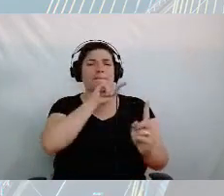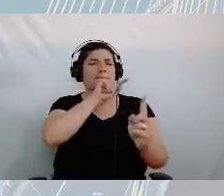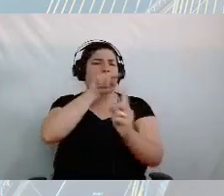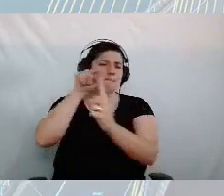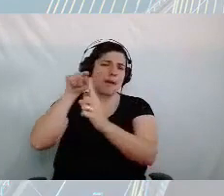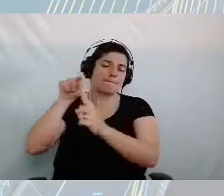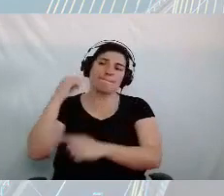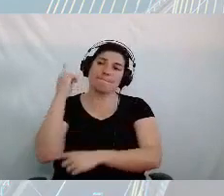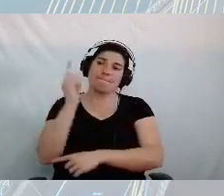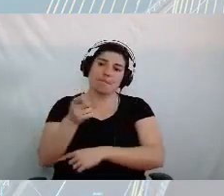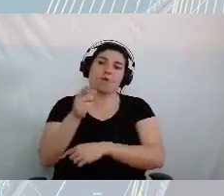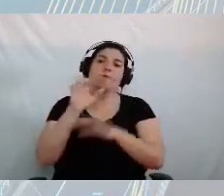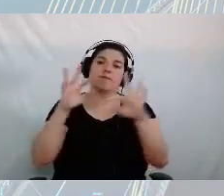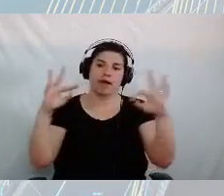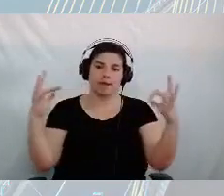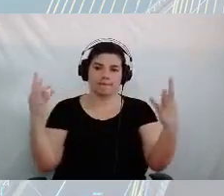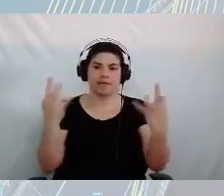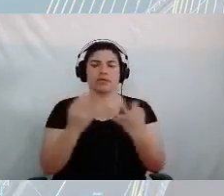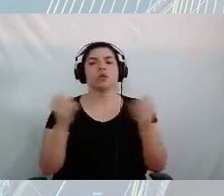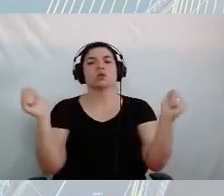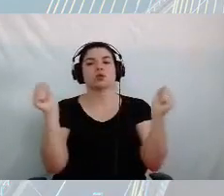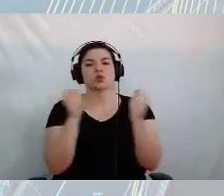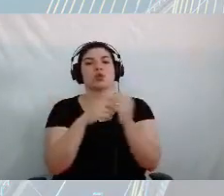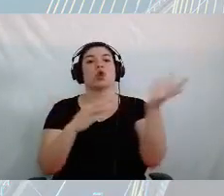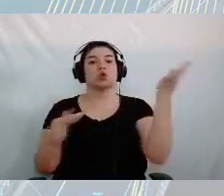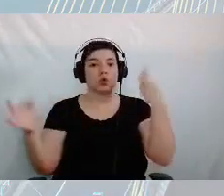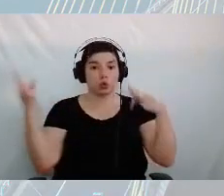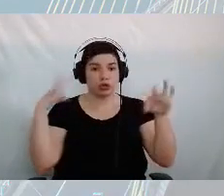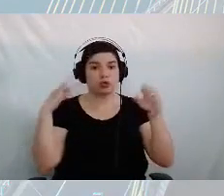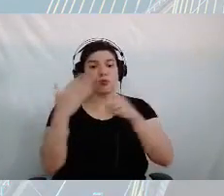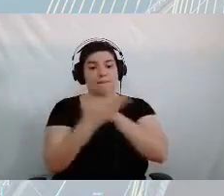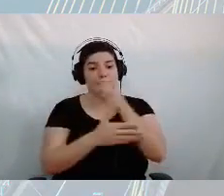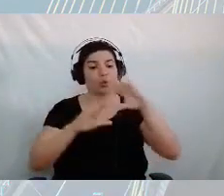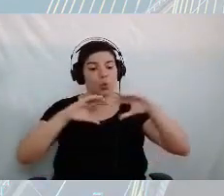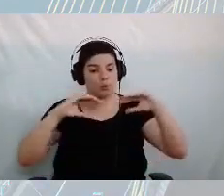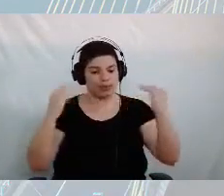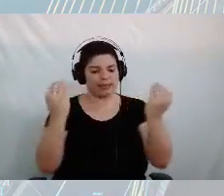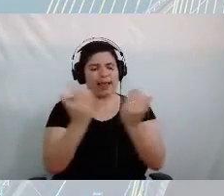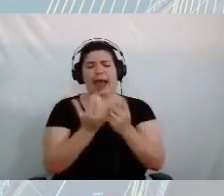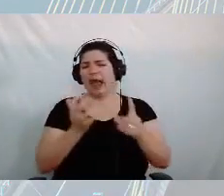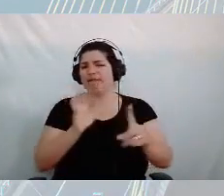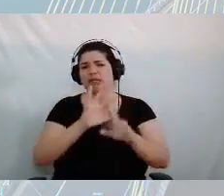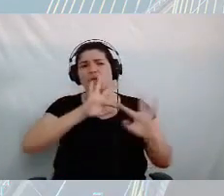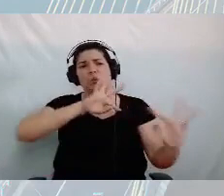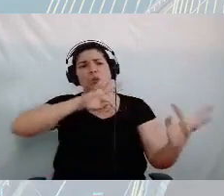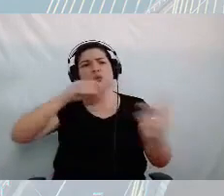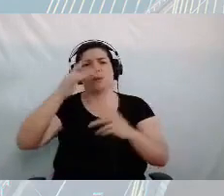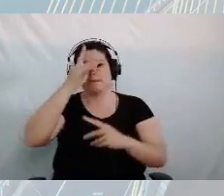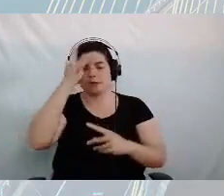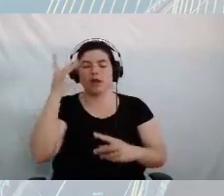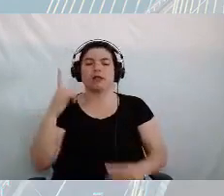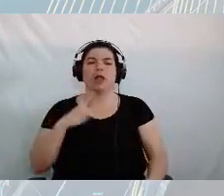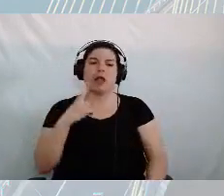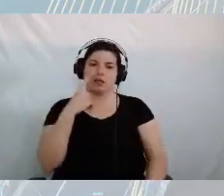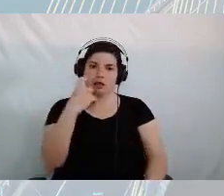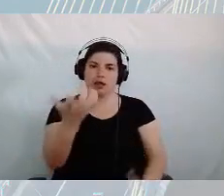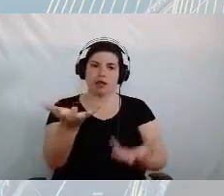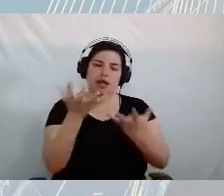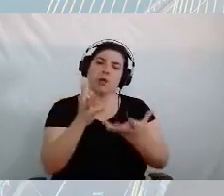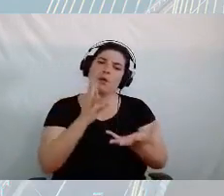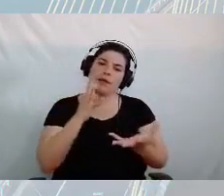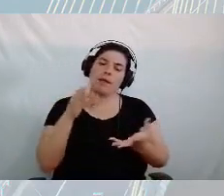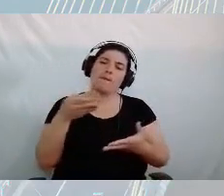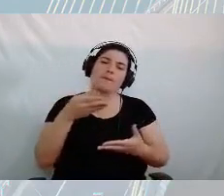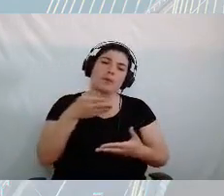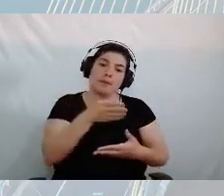famílias, junto ao turismo de base comunitária, impactando todas as pessoas que tiverem interesse em conhecer o peixe-boi, o